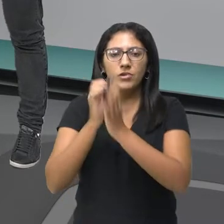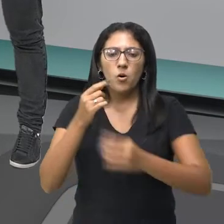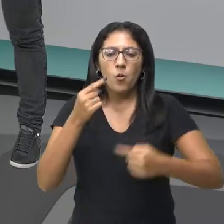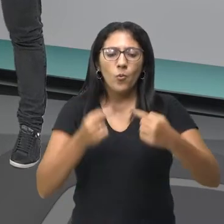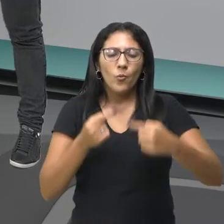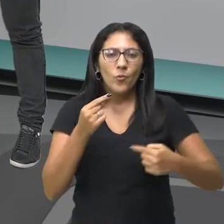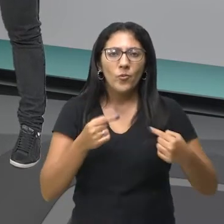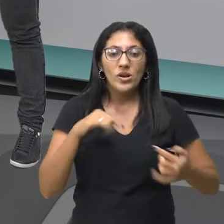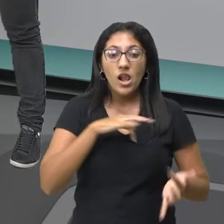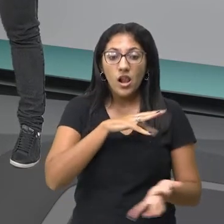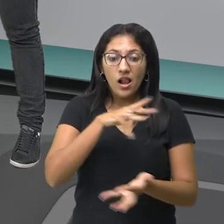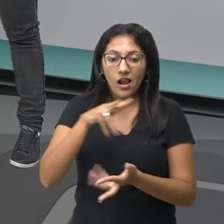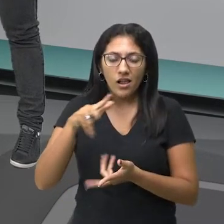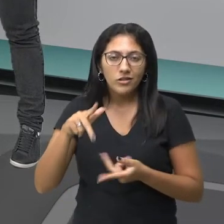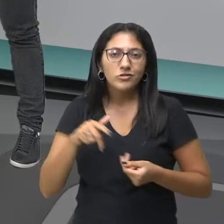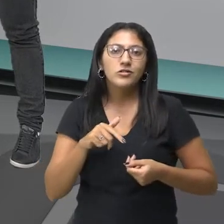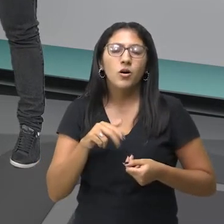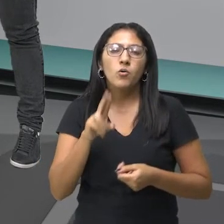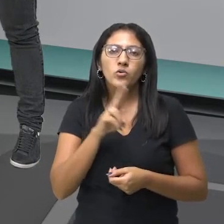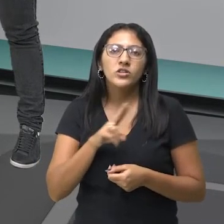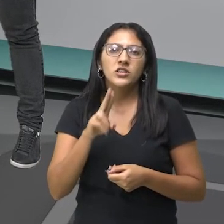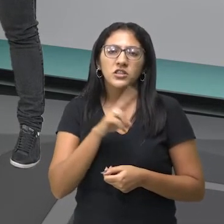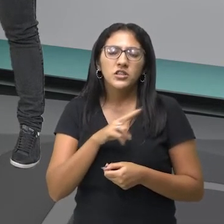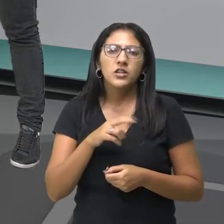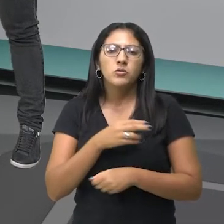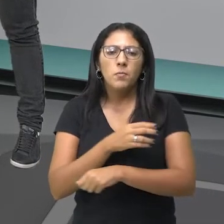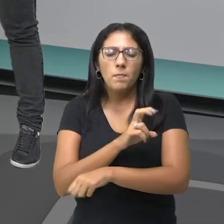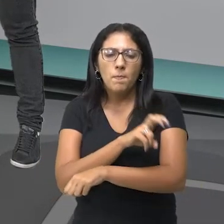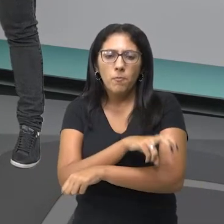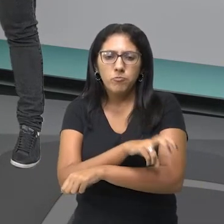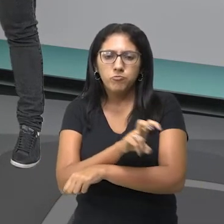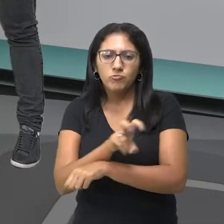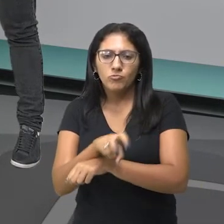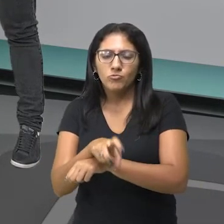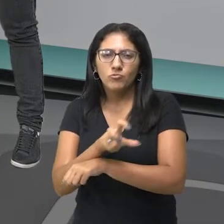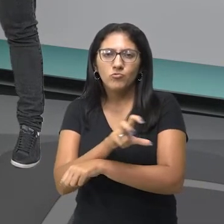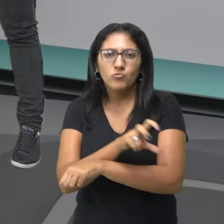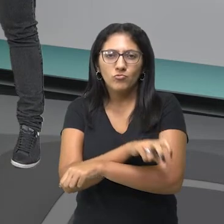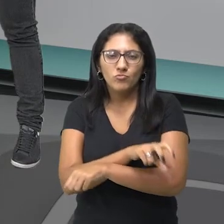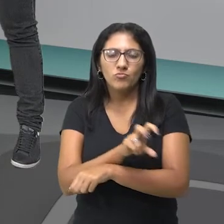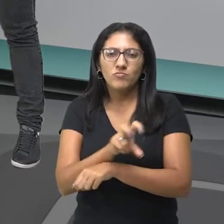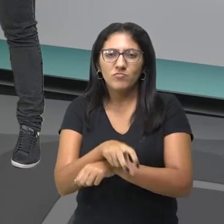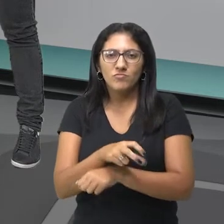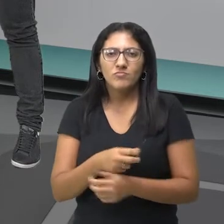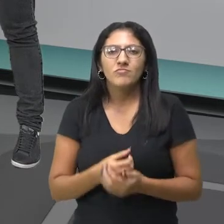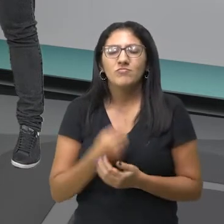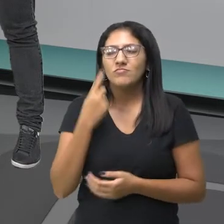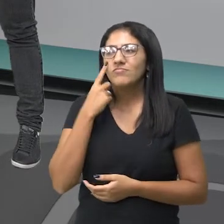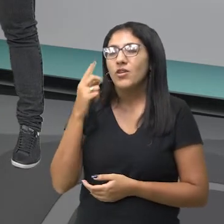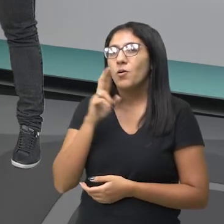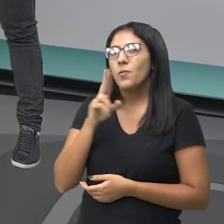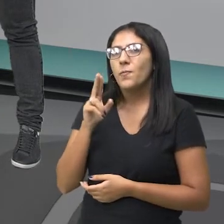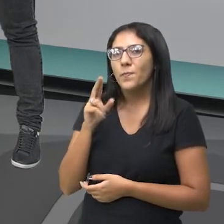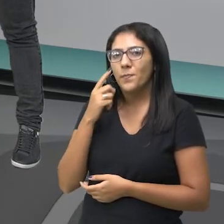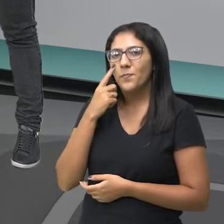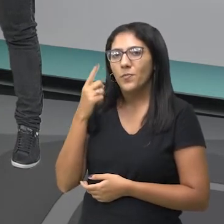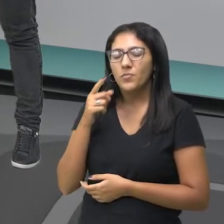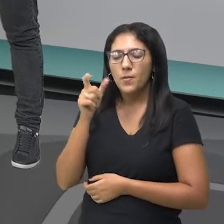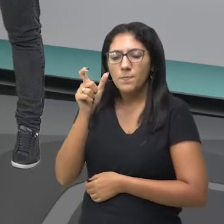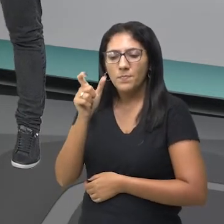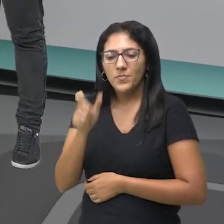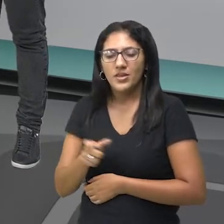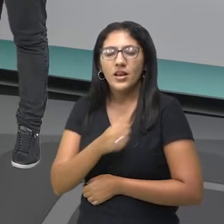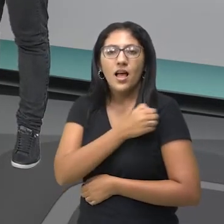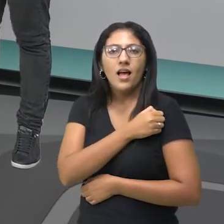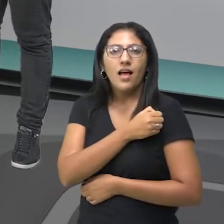de robótica. E o nosso texto, olha só, temos aqui a imagem da estudante, ok?